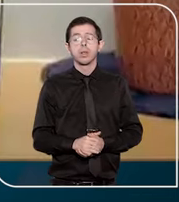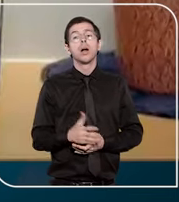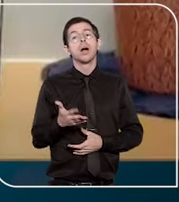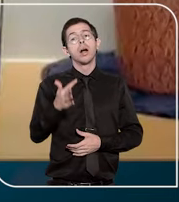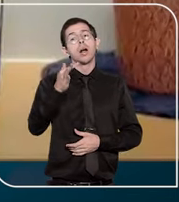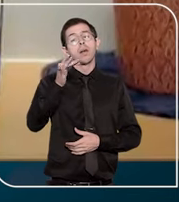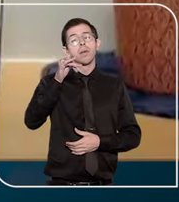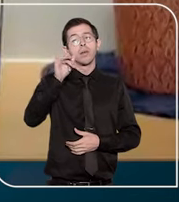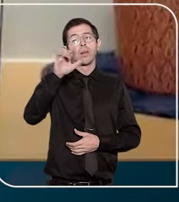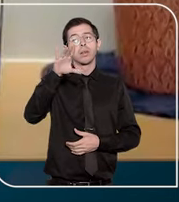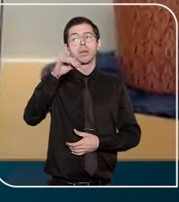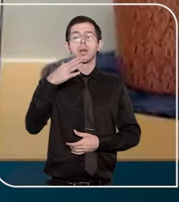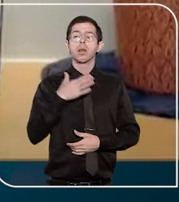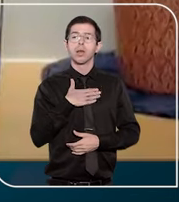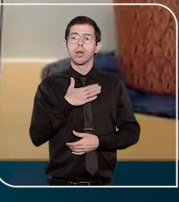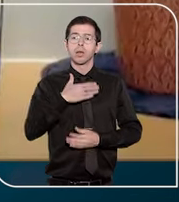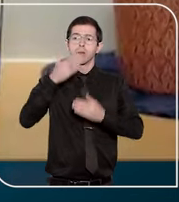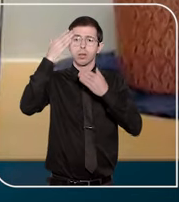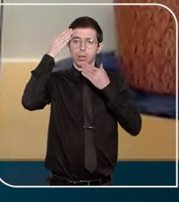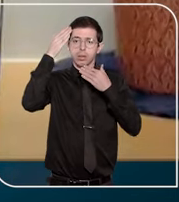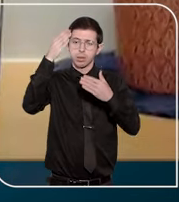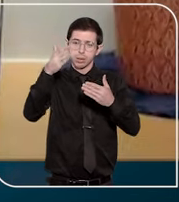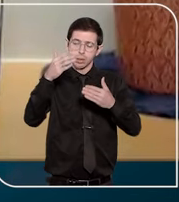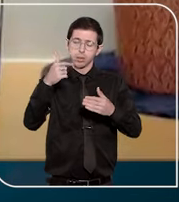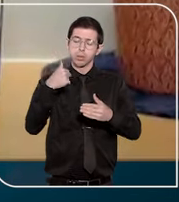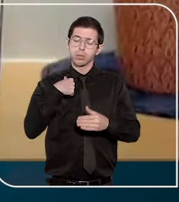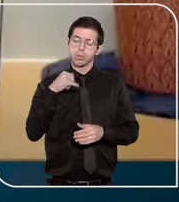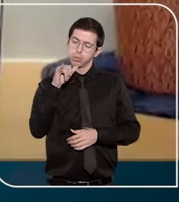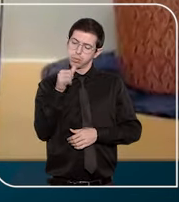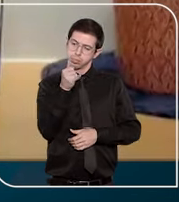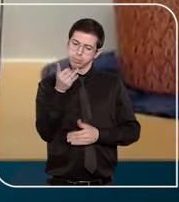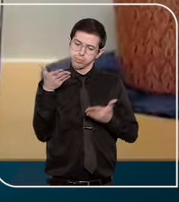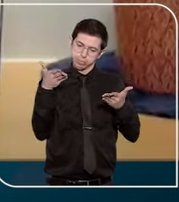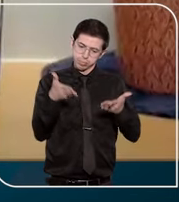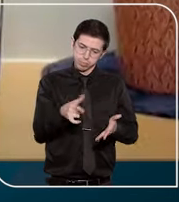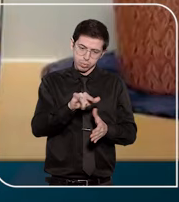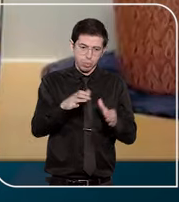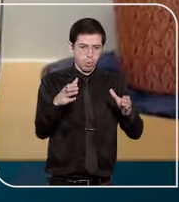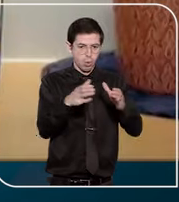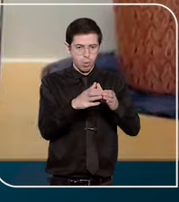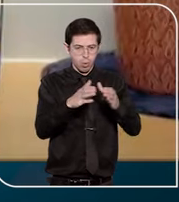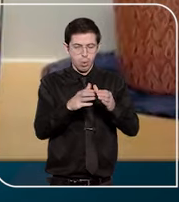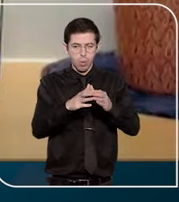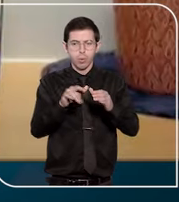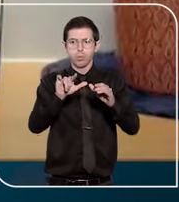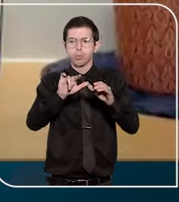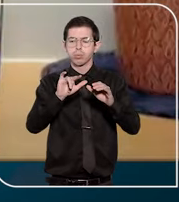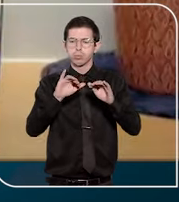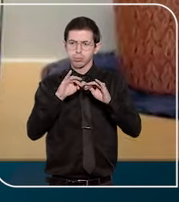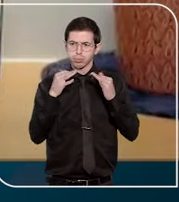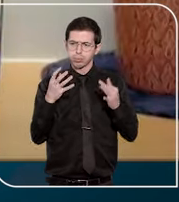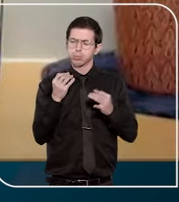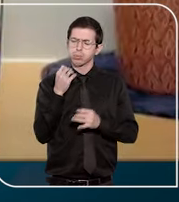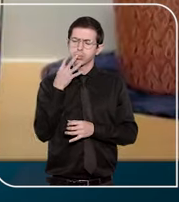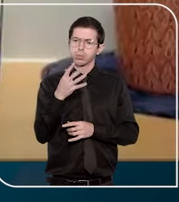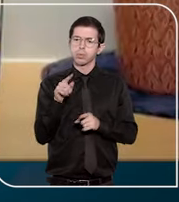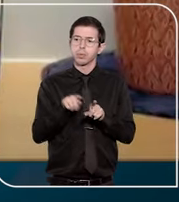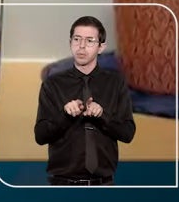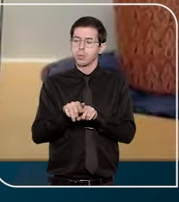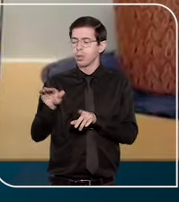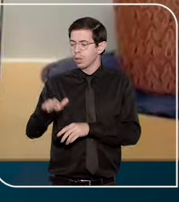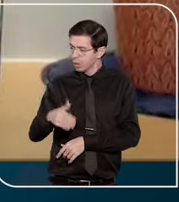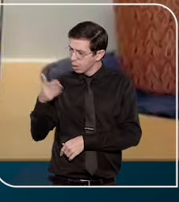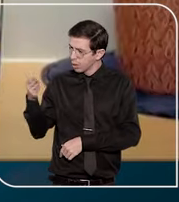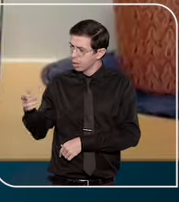Fátima, eu que agradeço a oportunidade de estar aqui com você, com toda essa equipe brilhante, e ao lado do Dr. Denis,